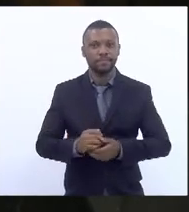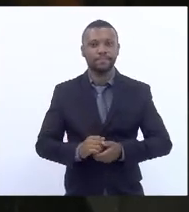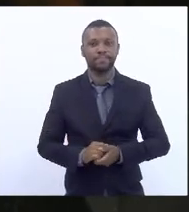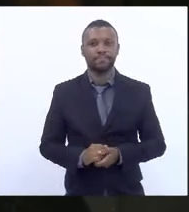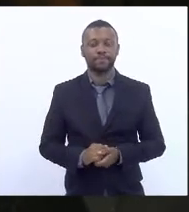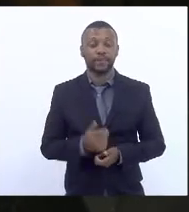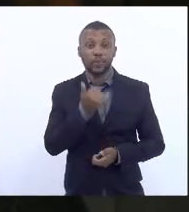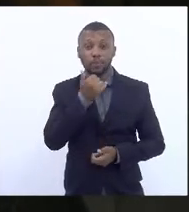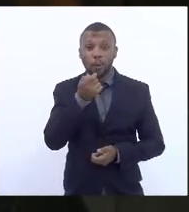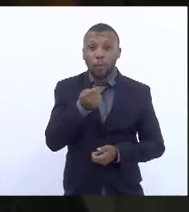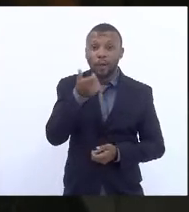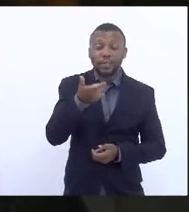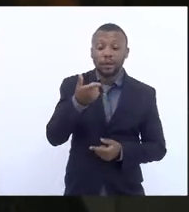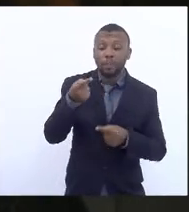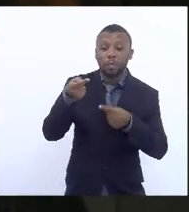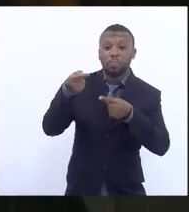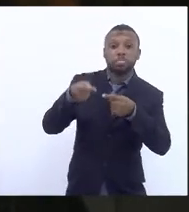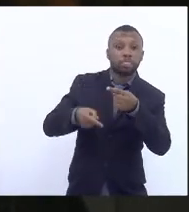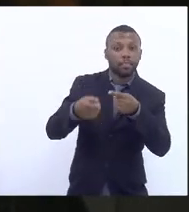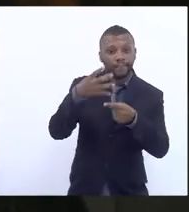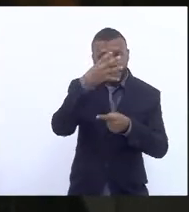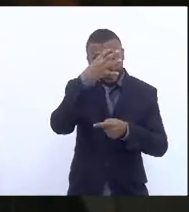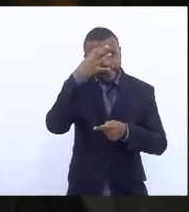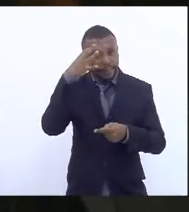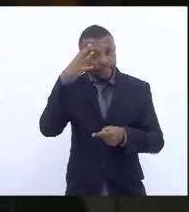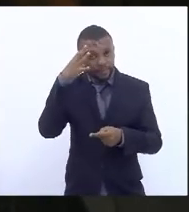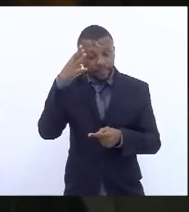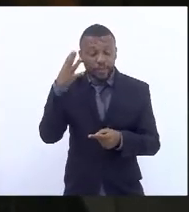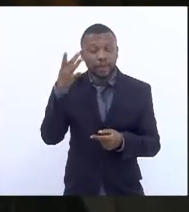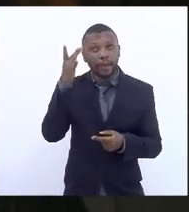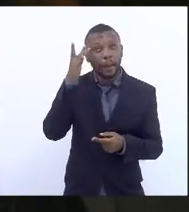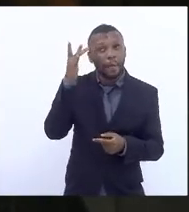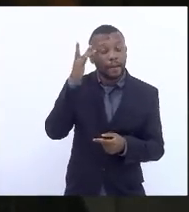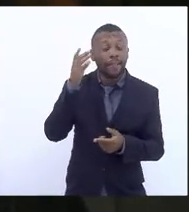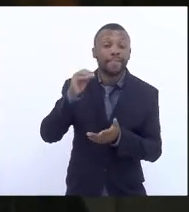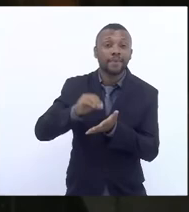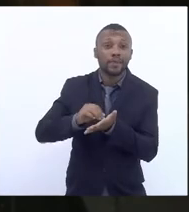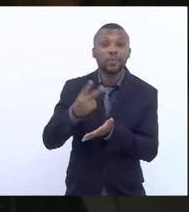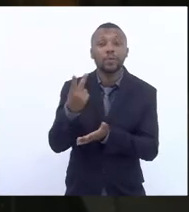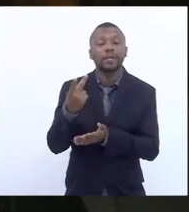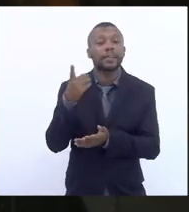Quase que eu perdi o time aqui, na verdade estava contando que tivesse dois deputados ainda para falar.